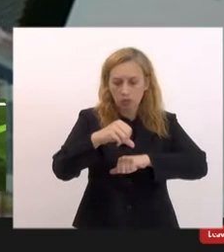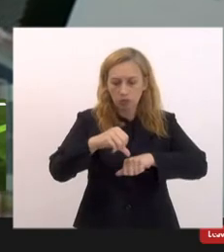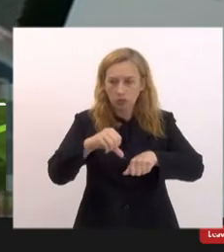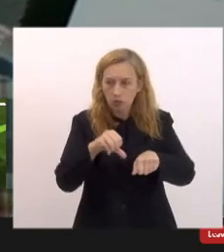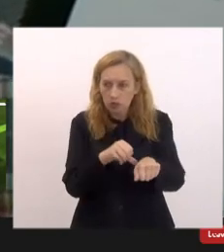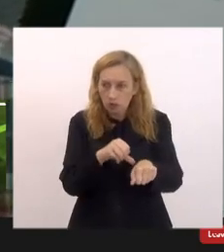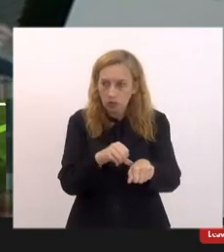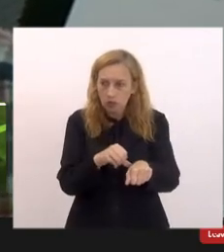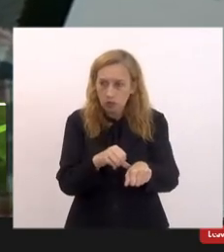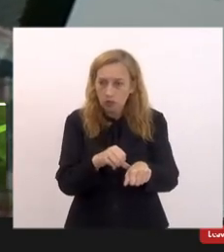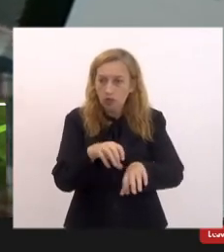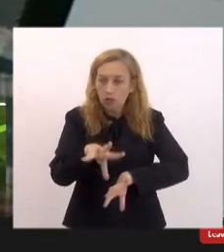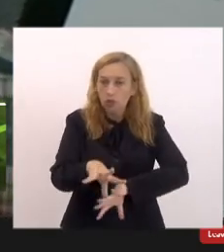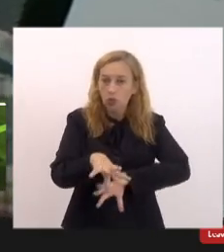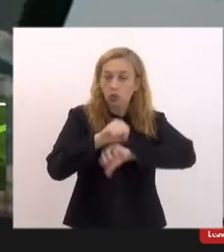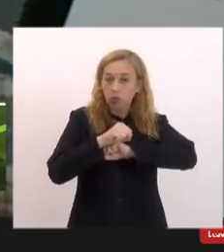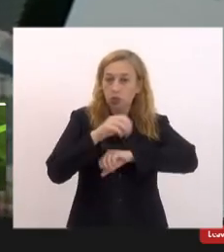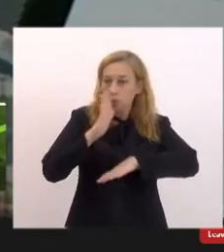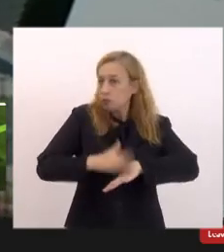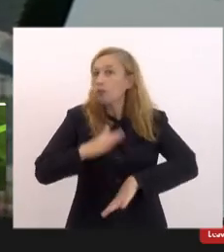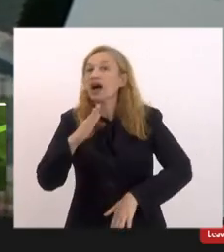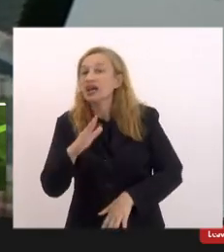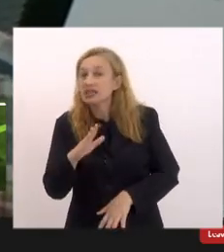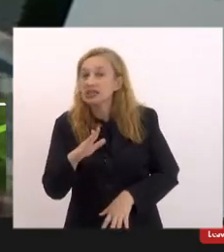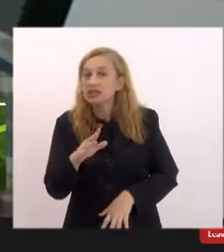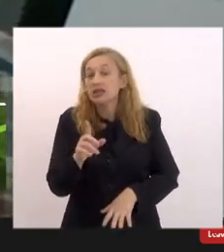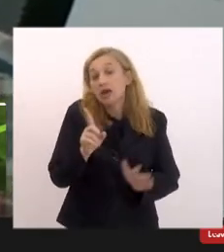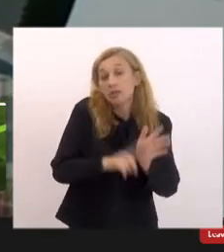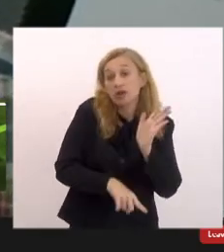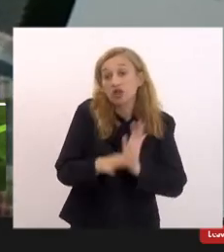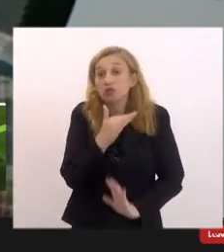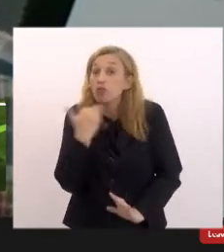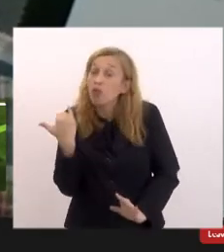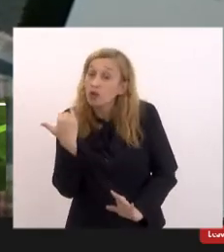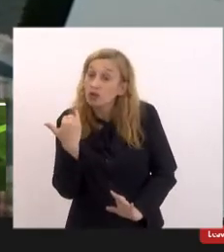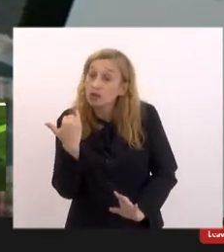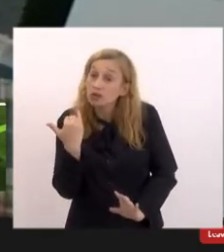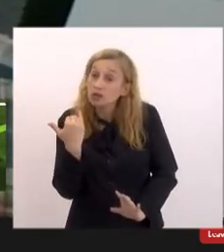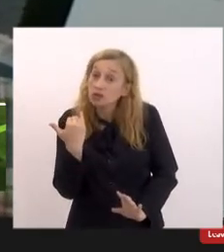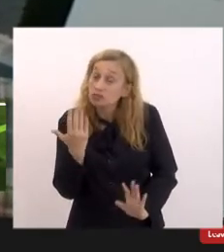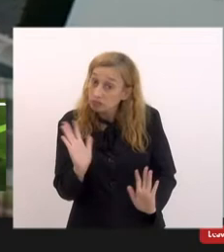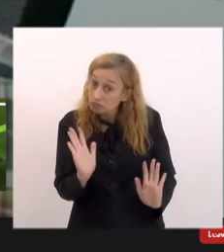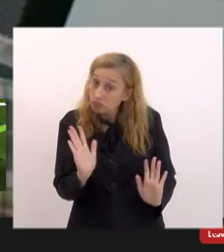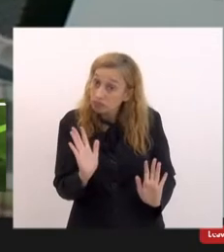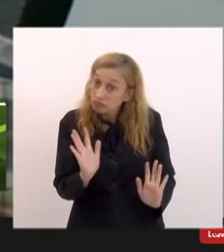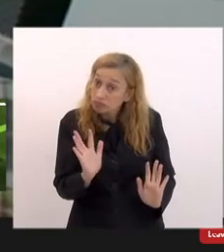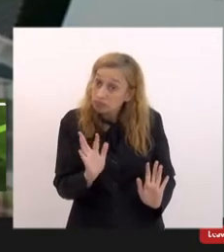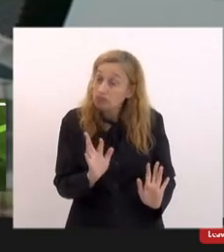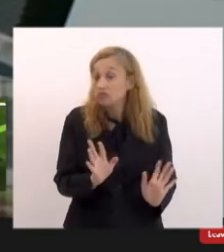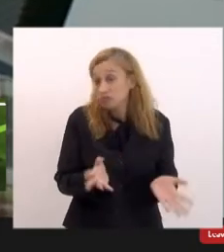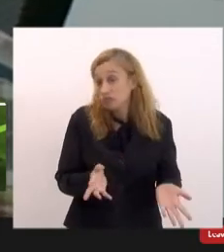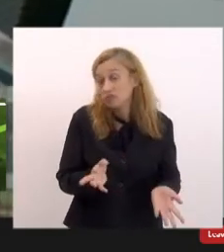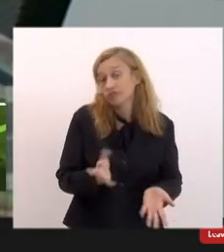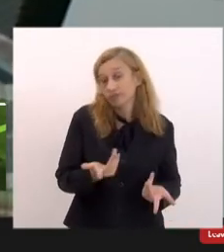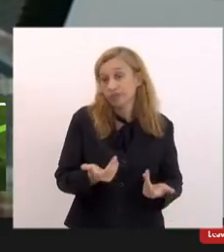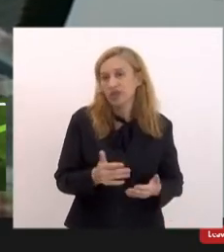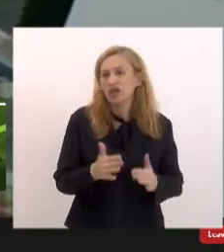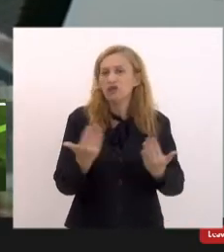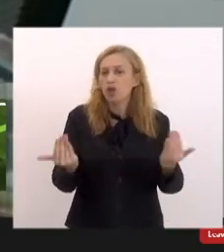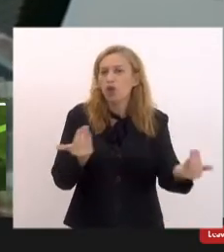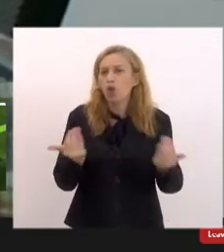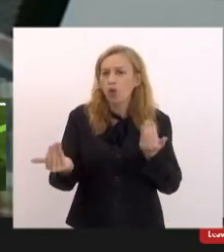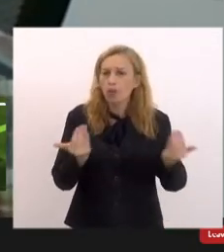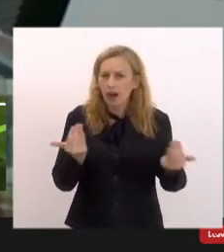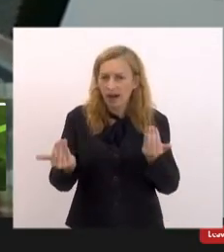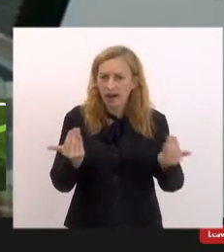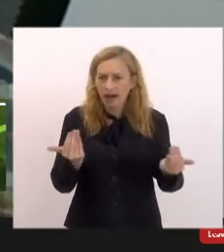uma maior transmissibilidade, uma menor letalidade, um R muito próximo a 10, comparado com a cepa